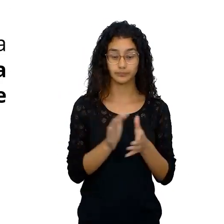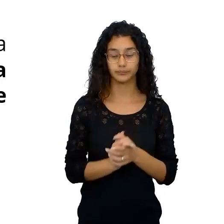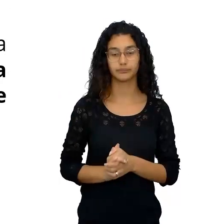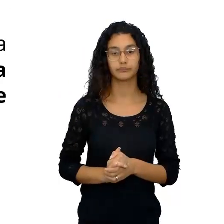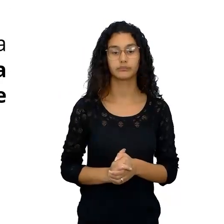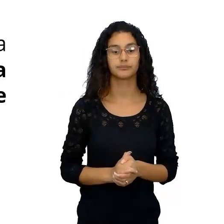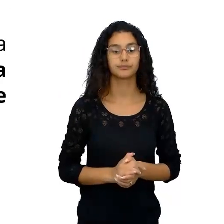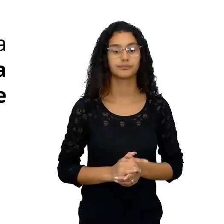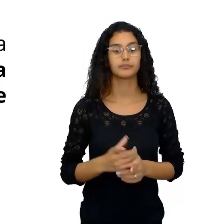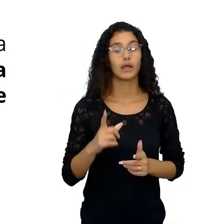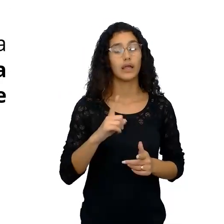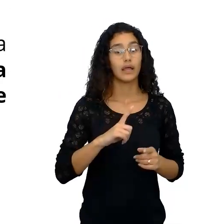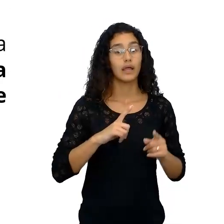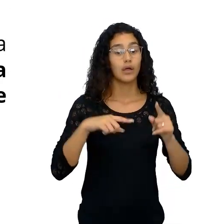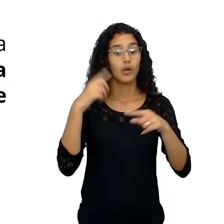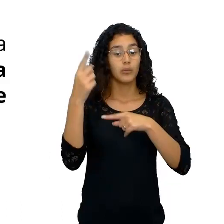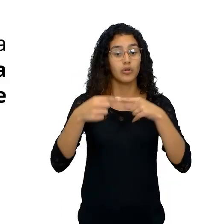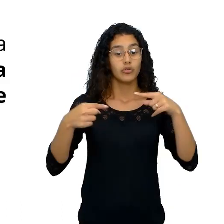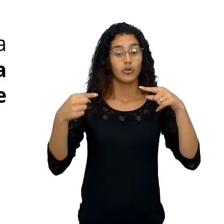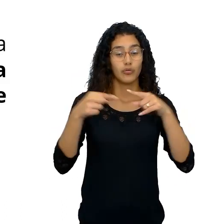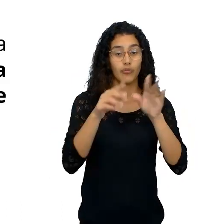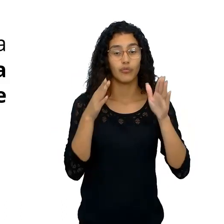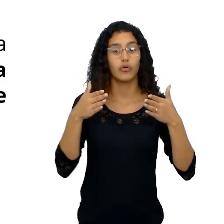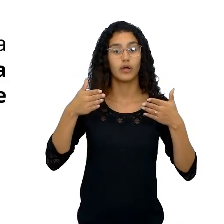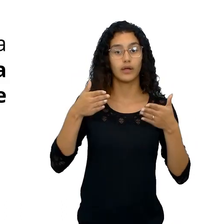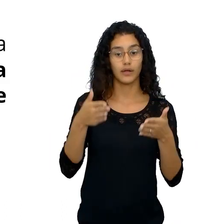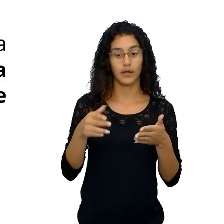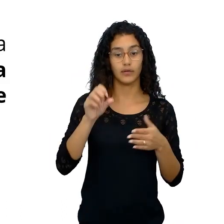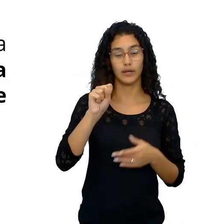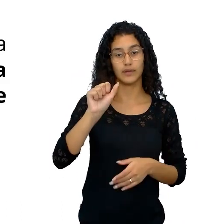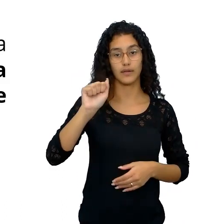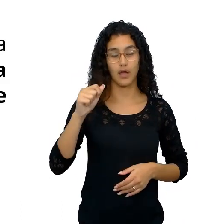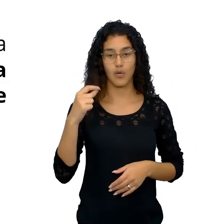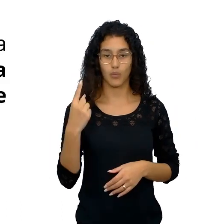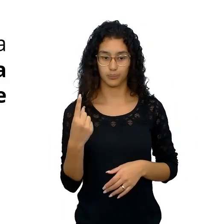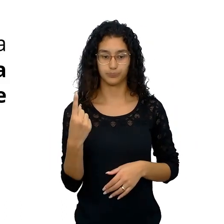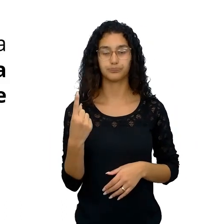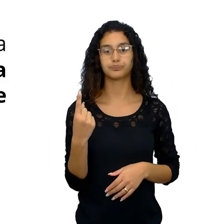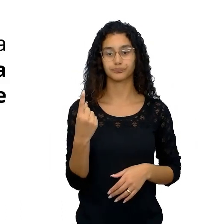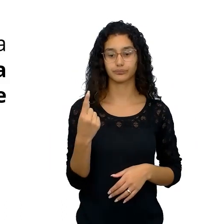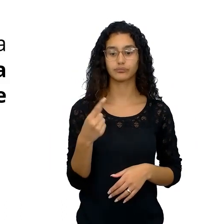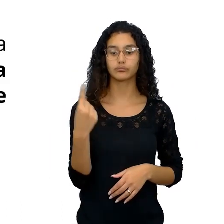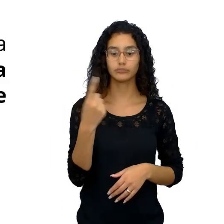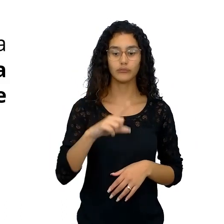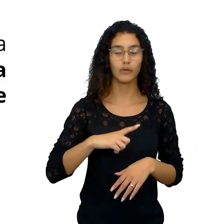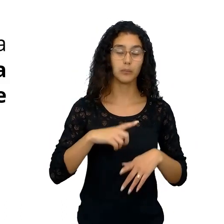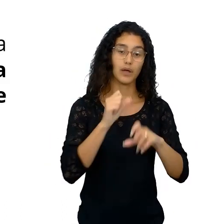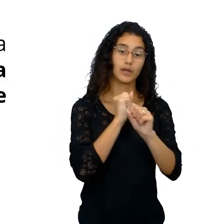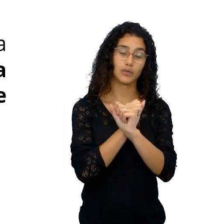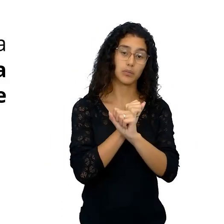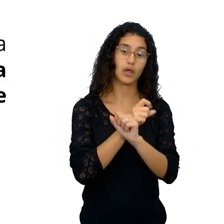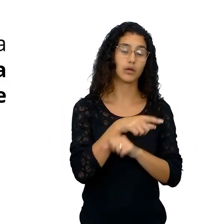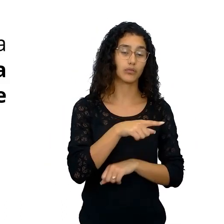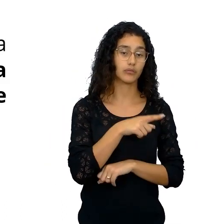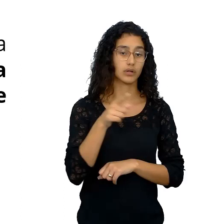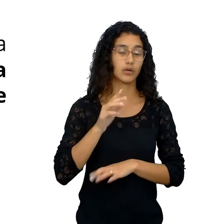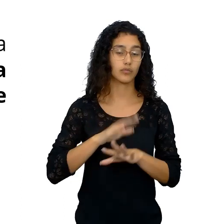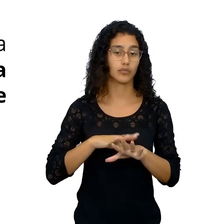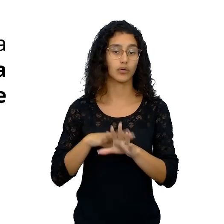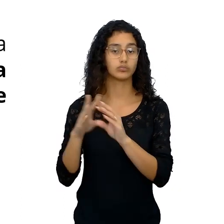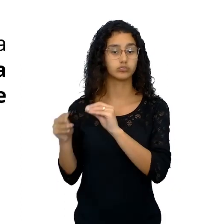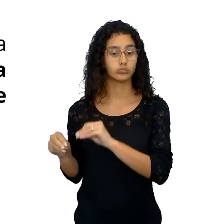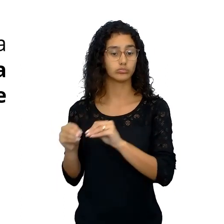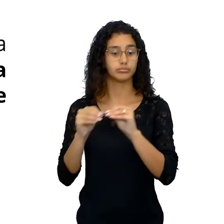finalmente, os objetivos específicos da SA1, né? A gente também espera que vocês tragam